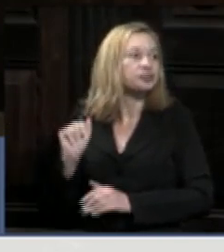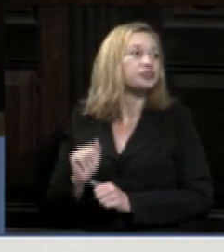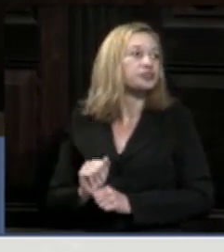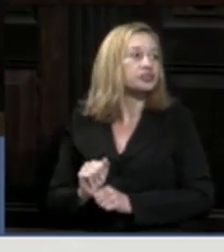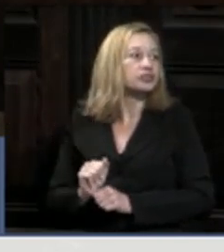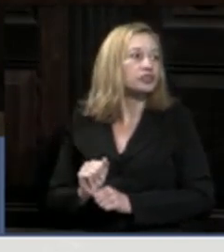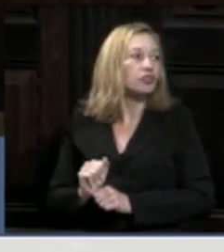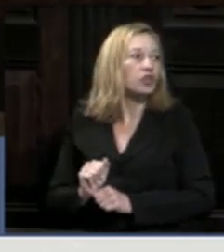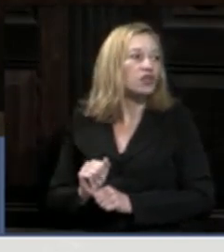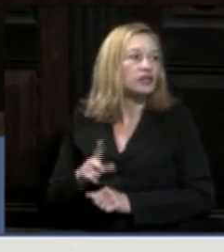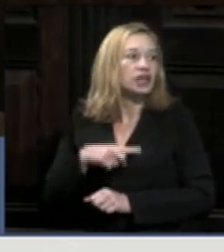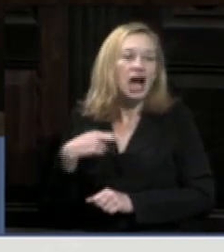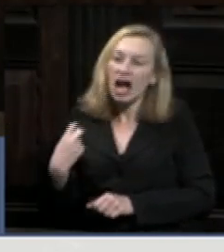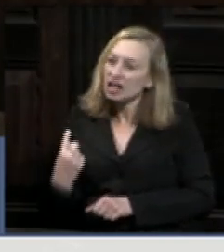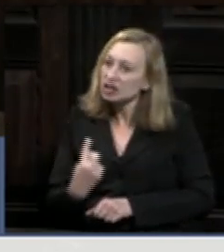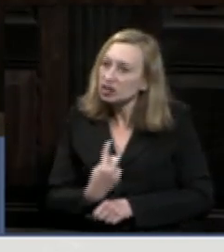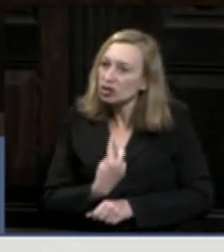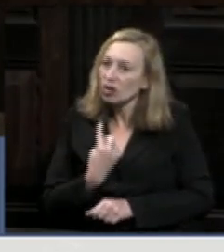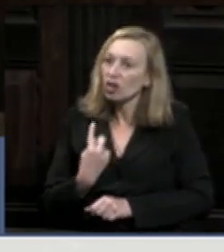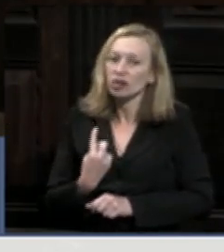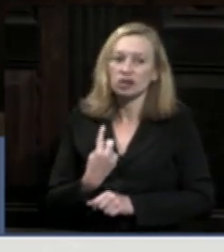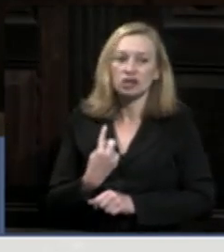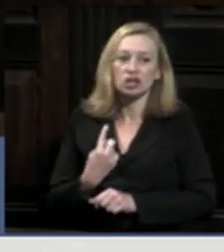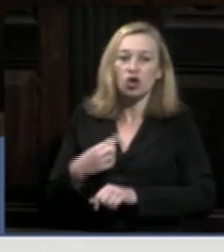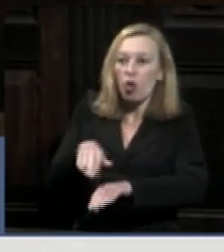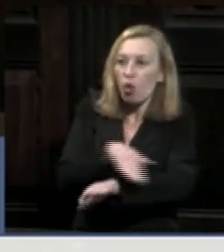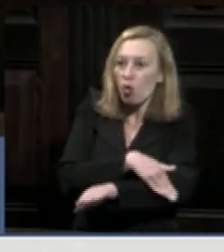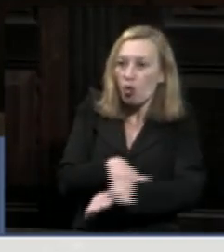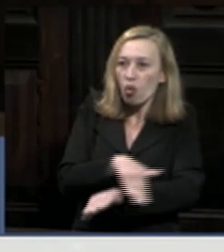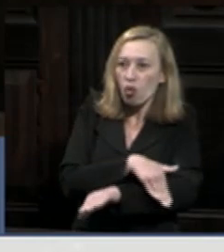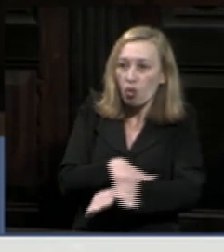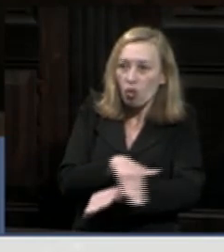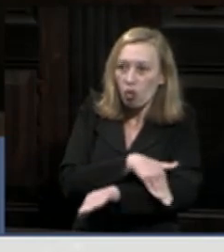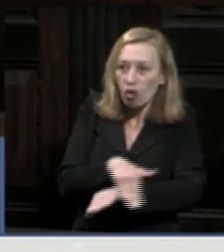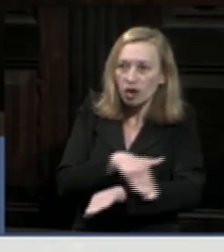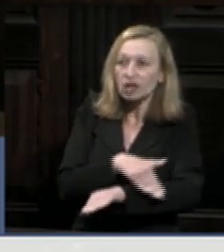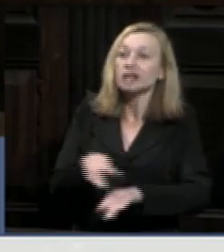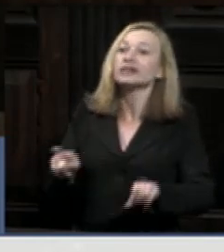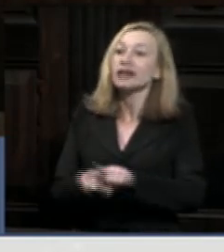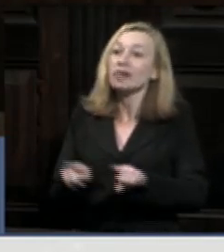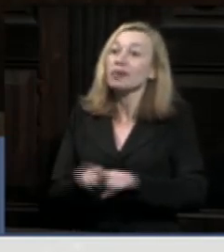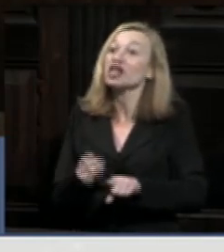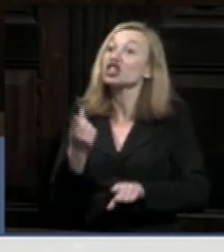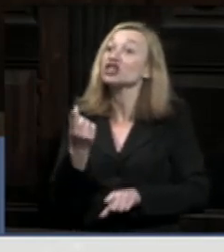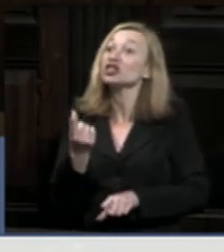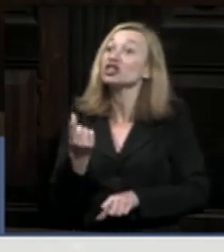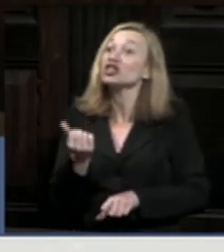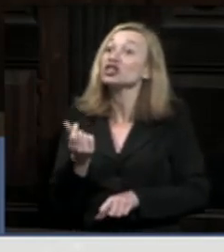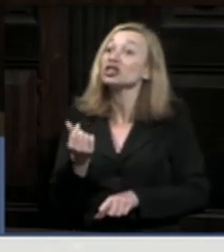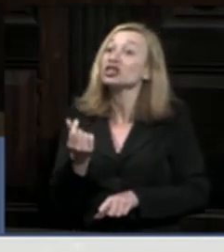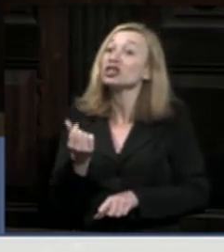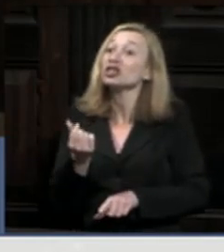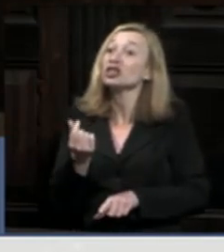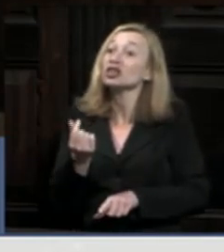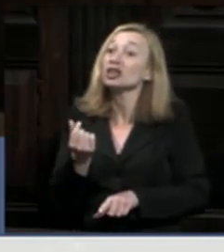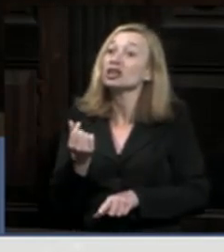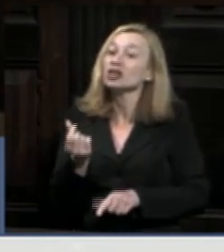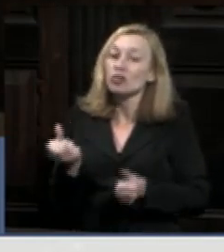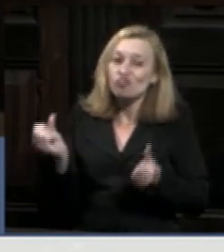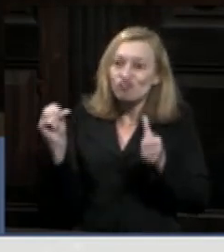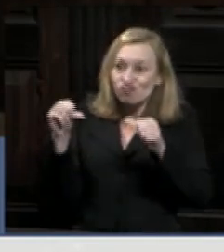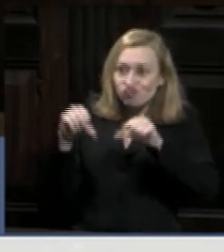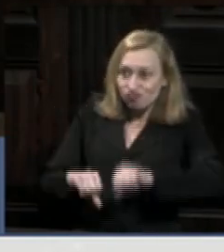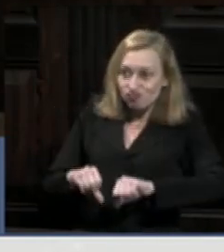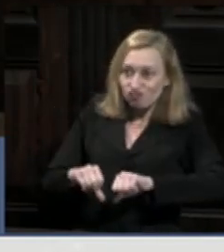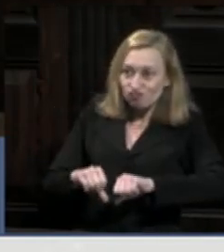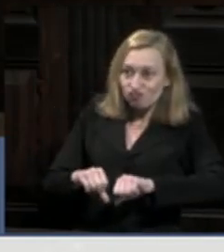as nossas estradas esburacadas a nossa economia completamente atordoada